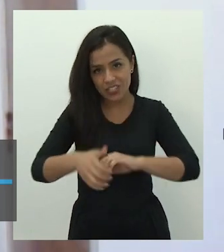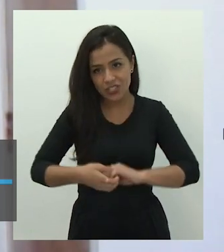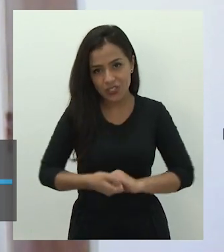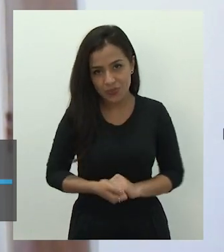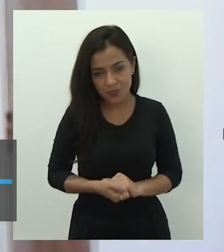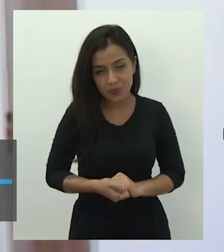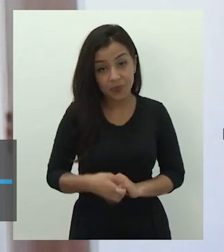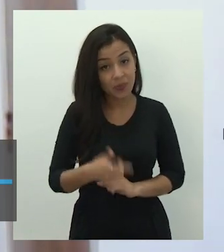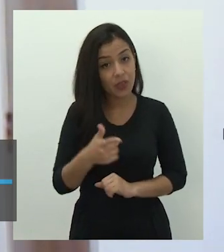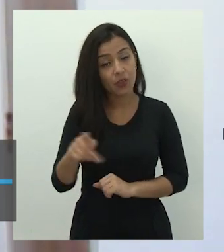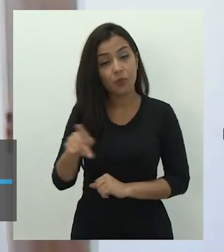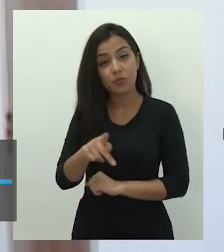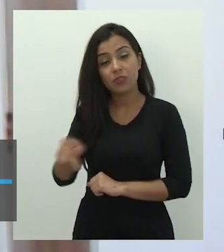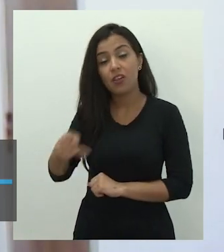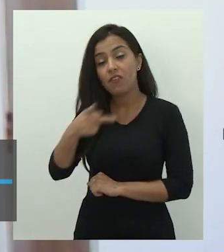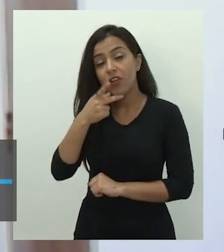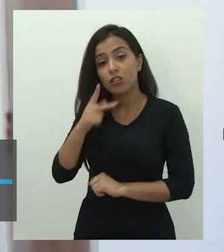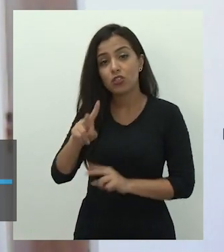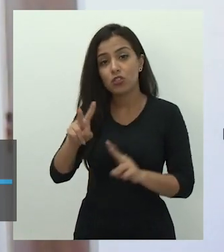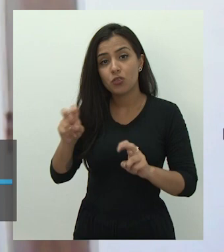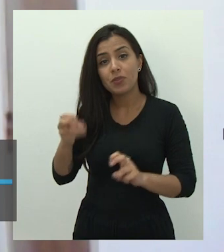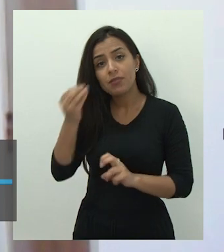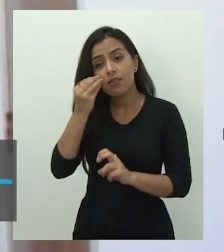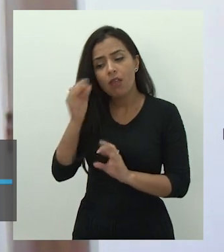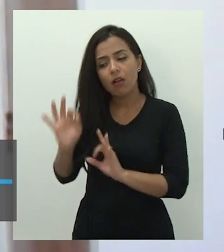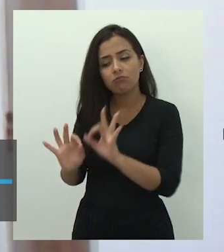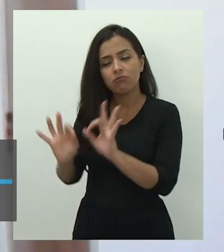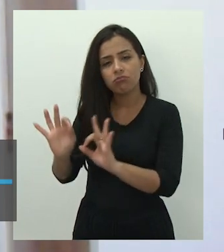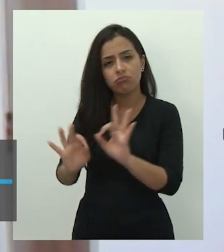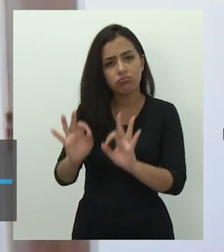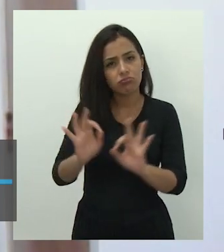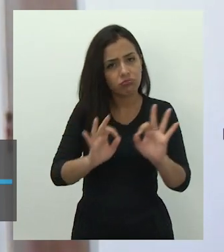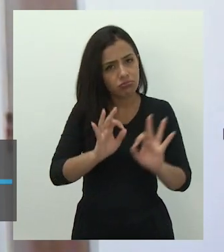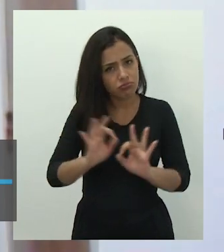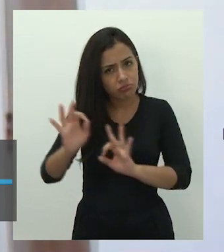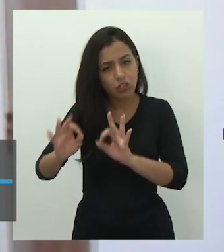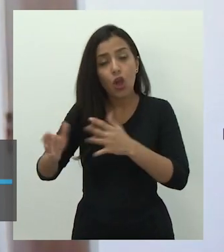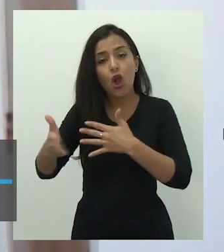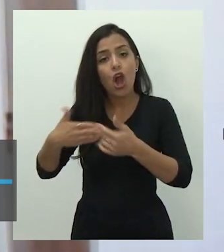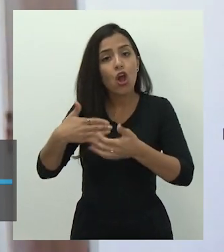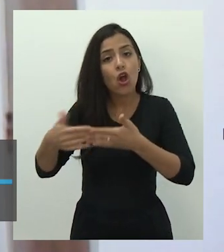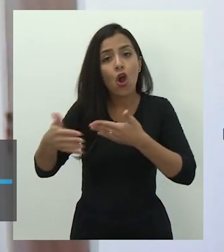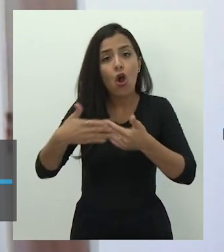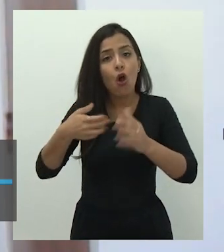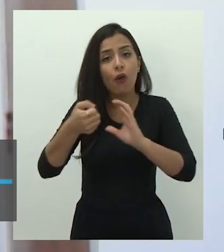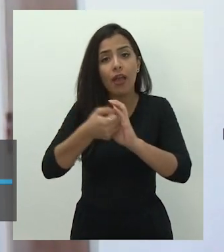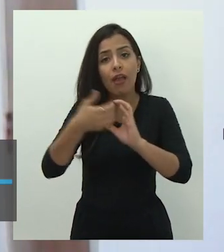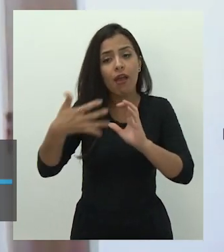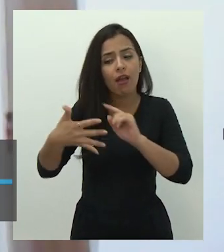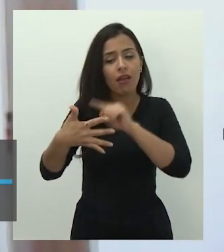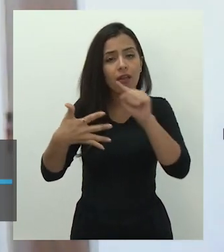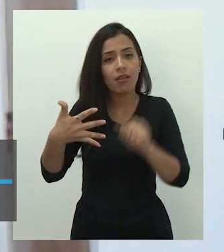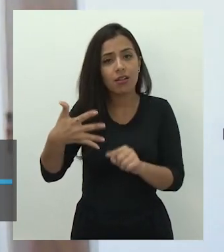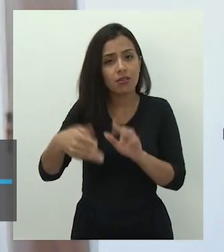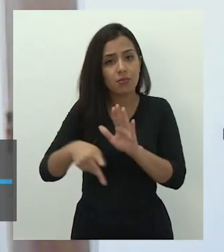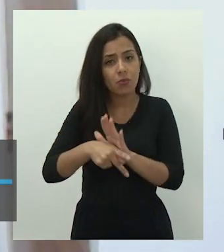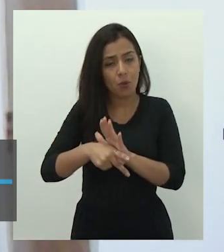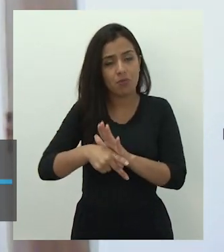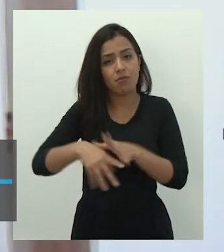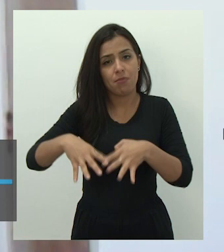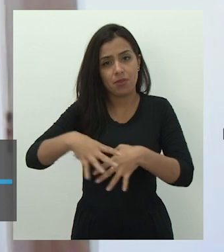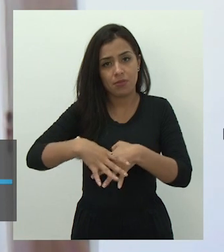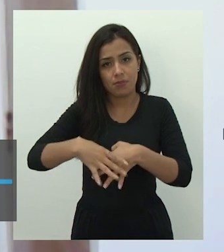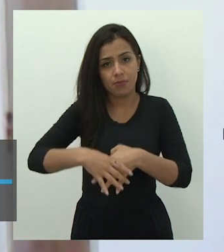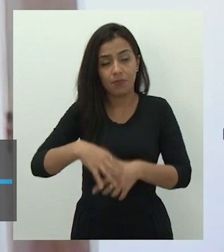generalizar e formalizar padrões e regularidades em qualquer aspecto da matemática. A professora Luciana fala